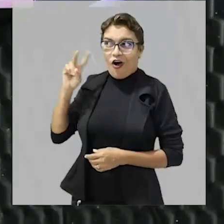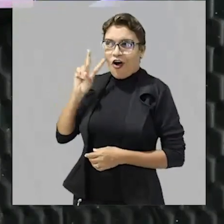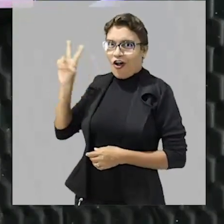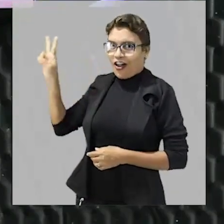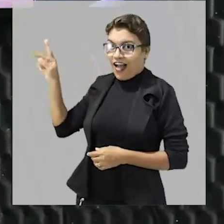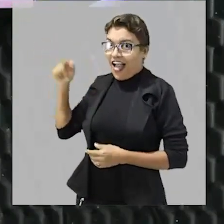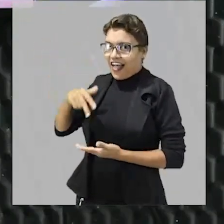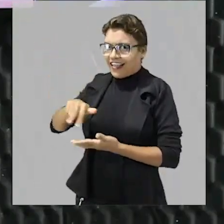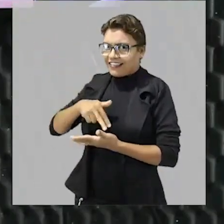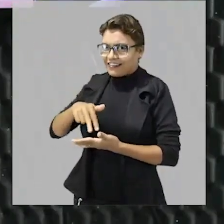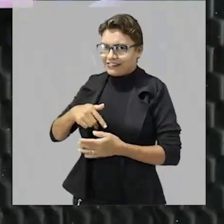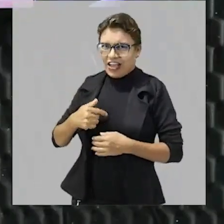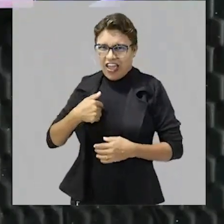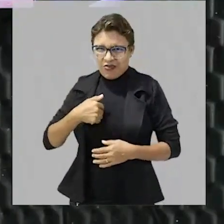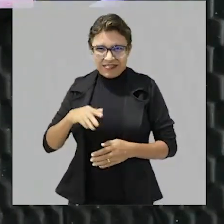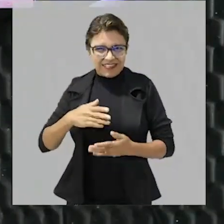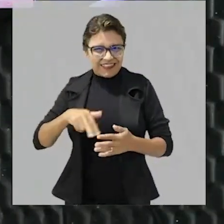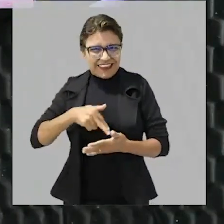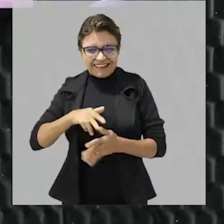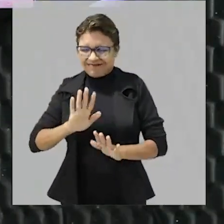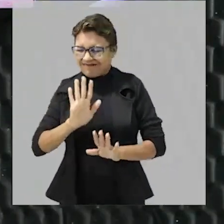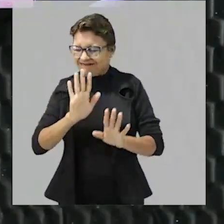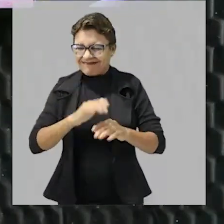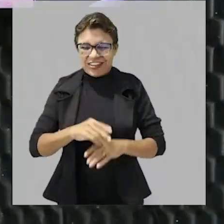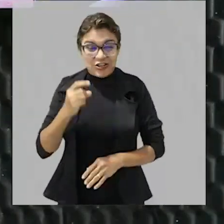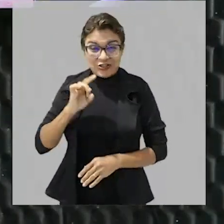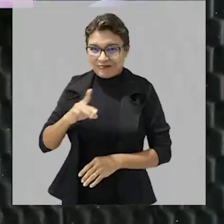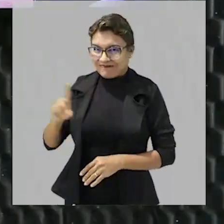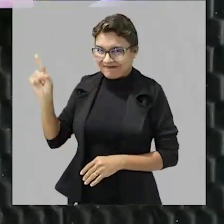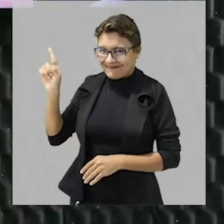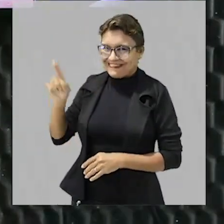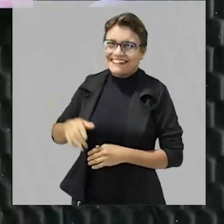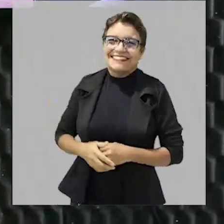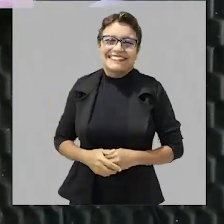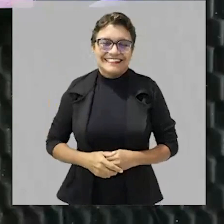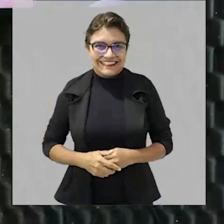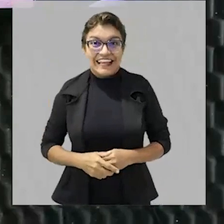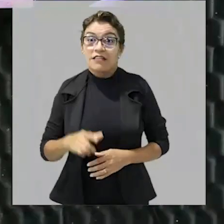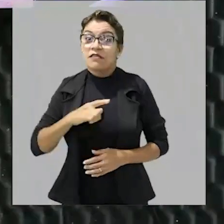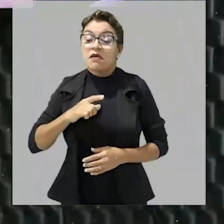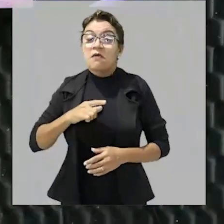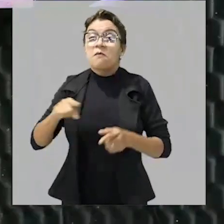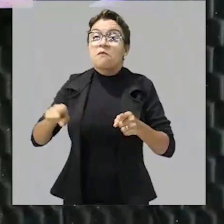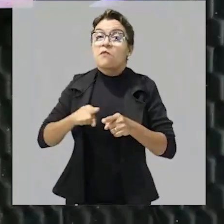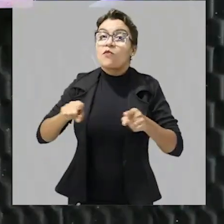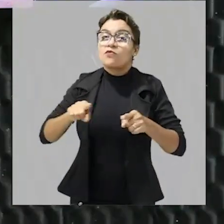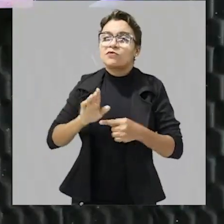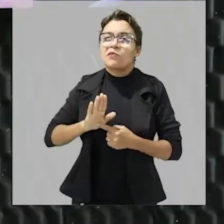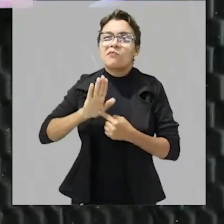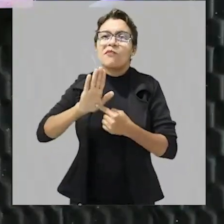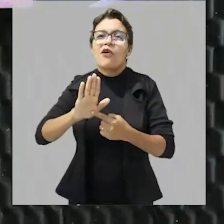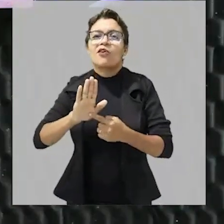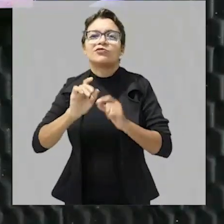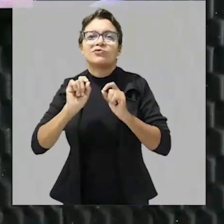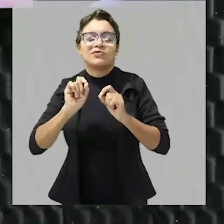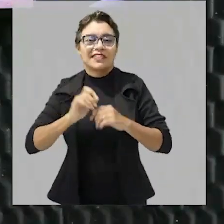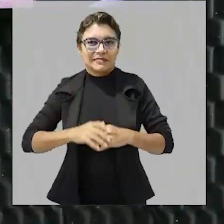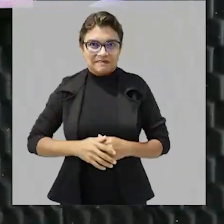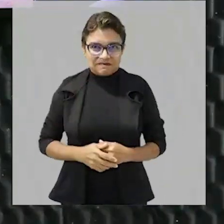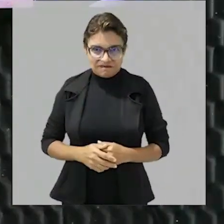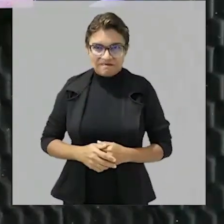toca, dança de lado. Seria sinônimo de eu dizer assim, desenrola,